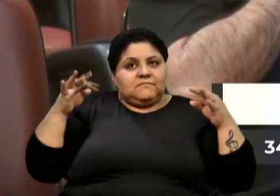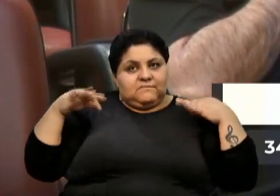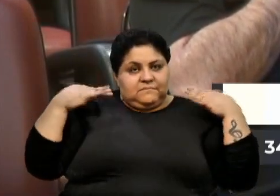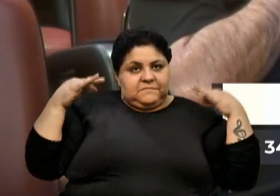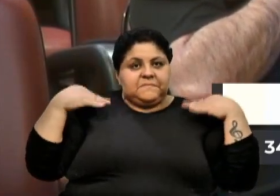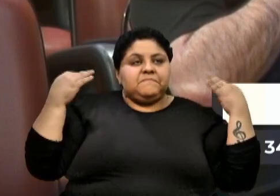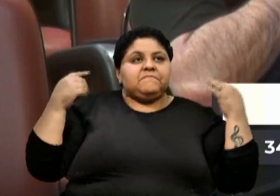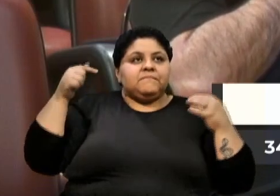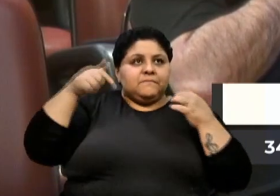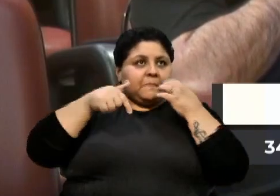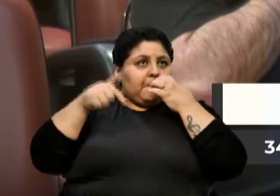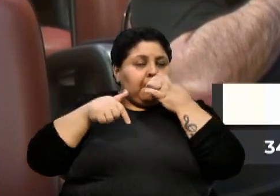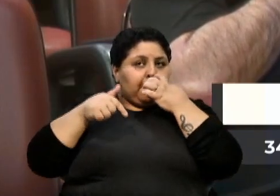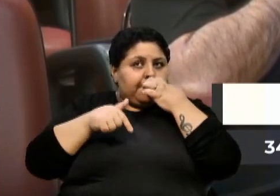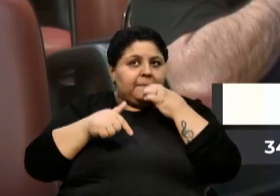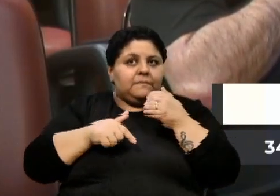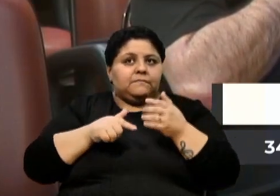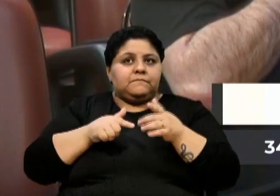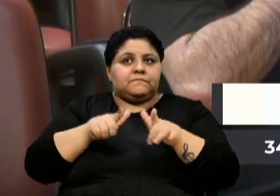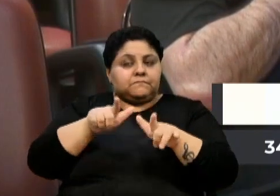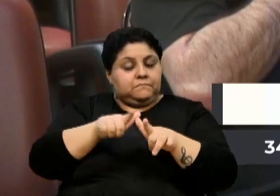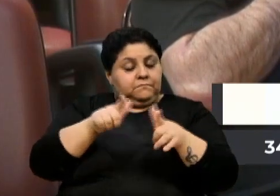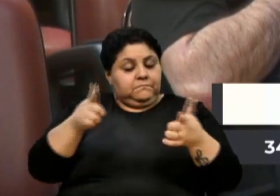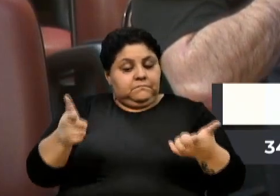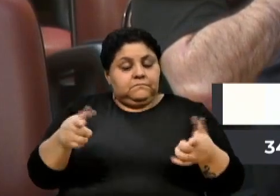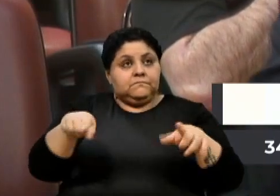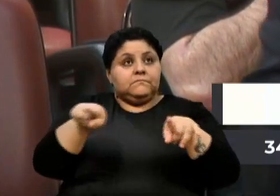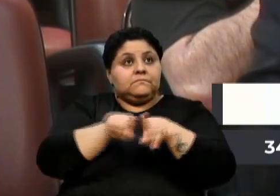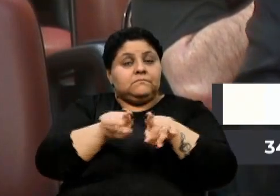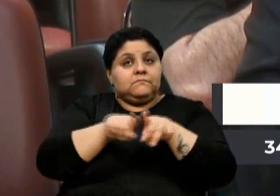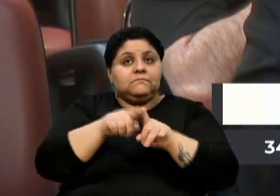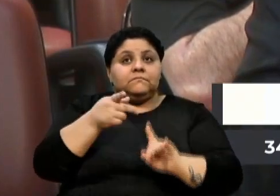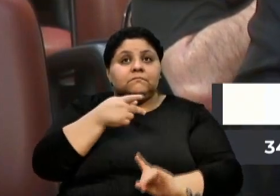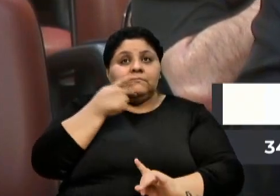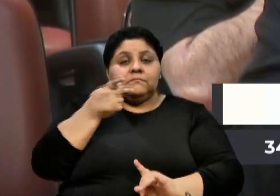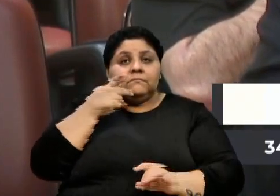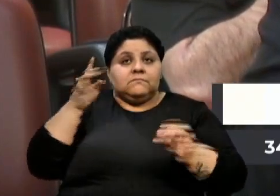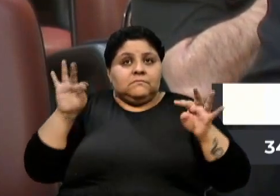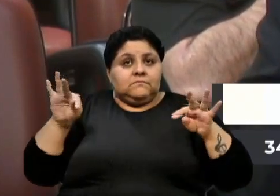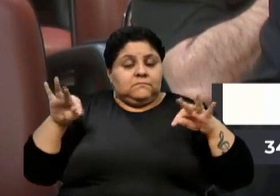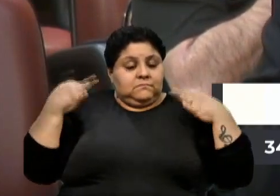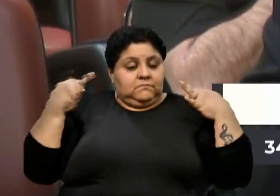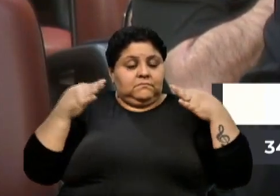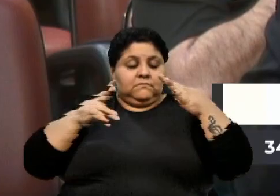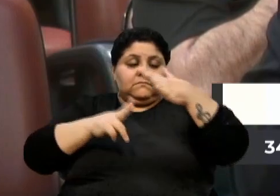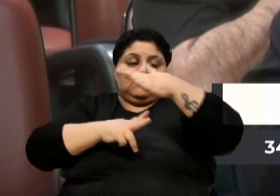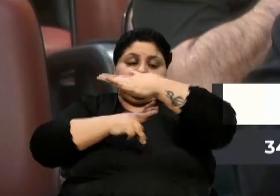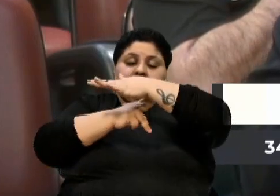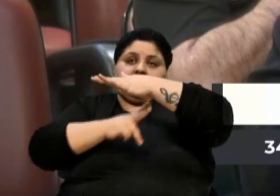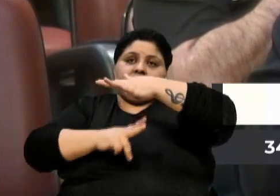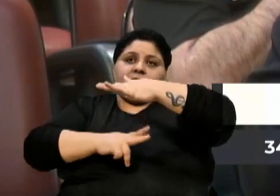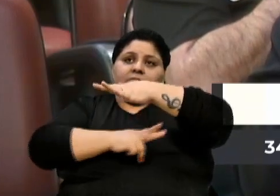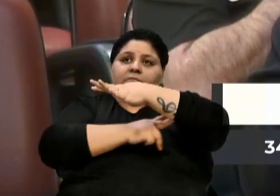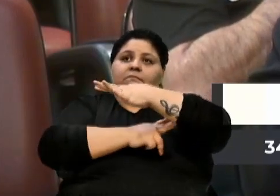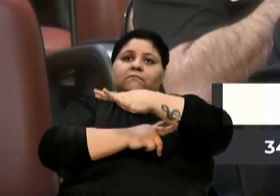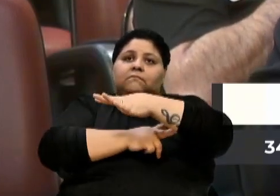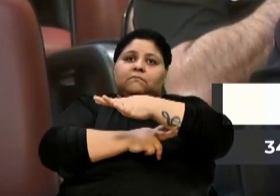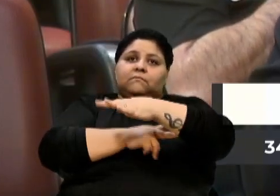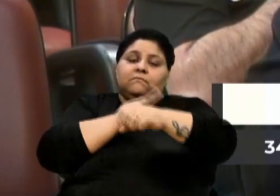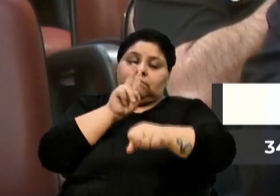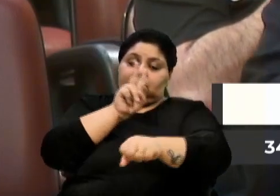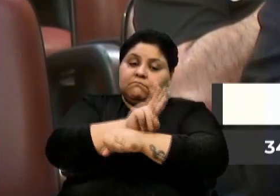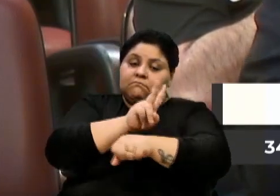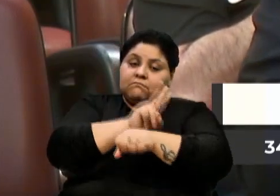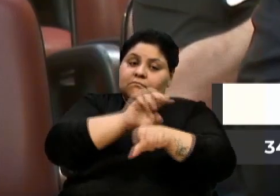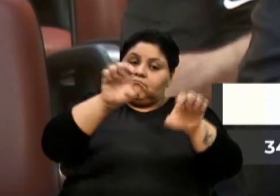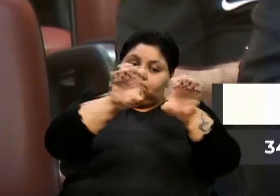aqui o Jornal Pioneiro também fala um pouco sobre turismo, que essa ponte será preservada com a sua